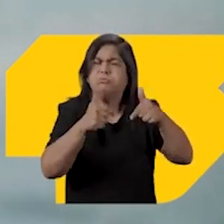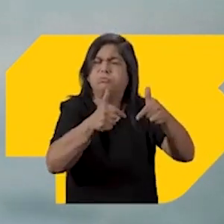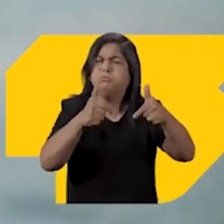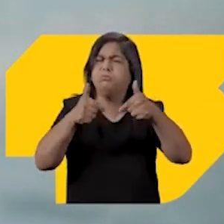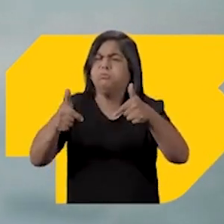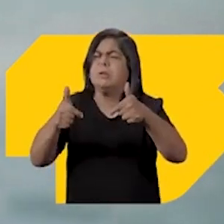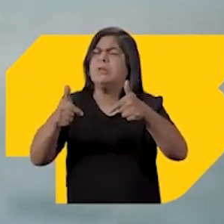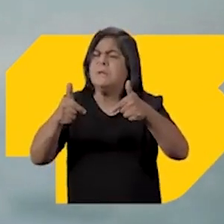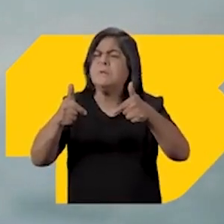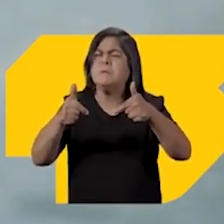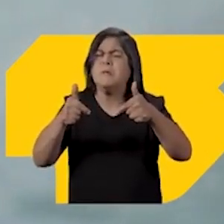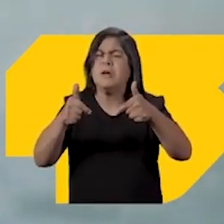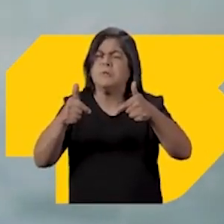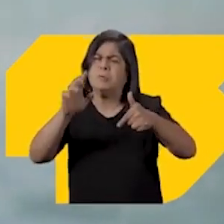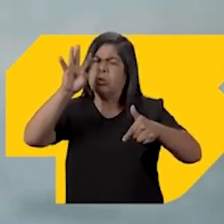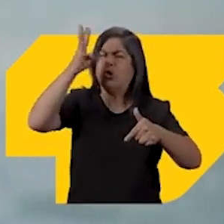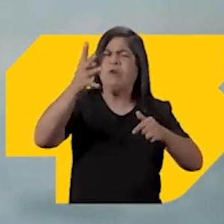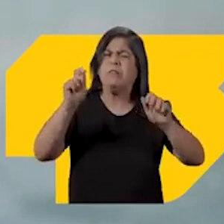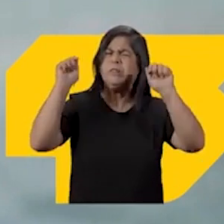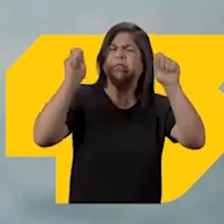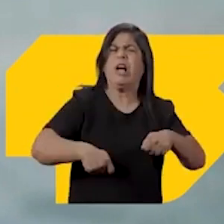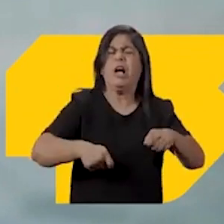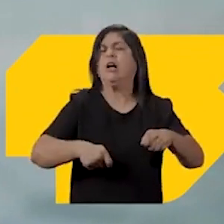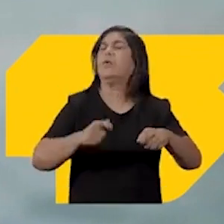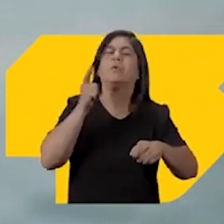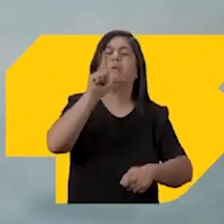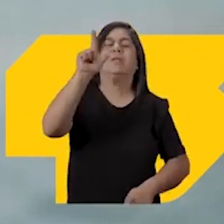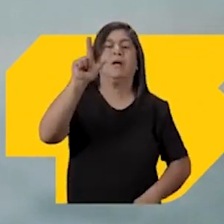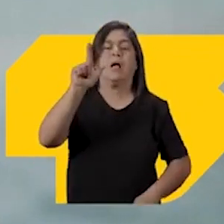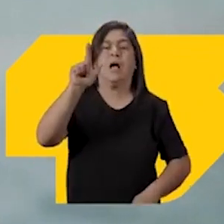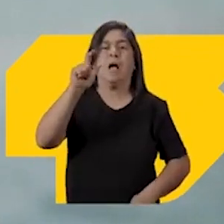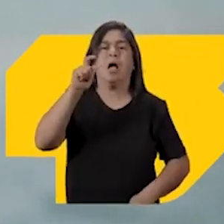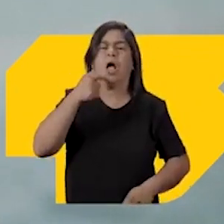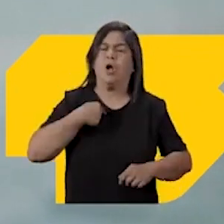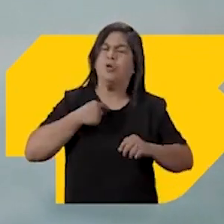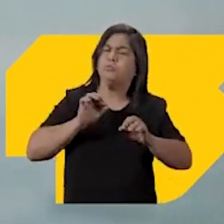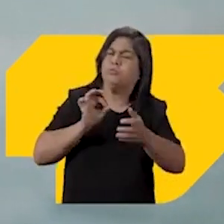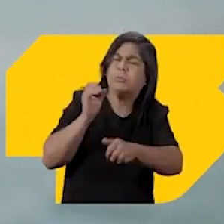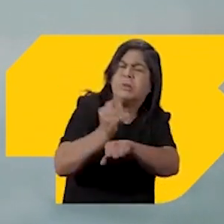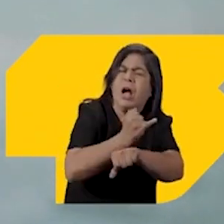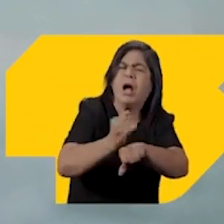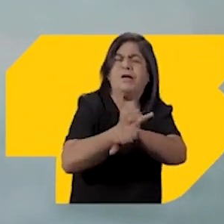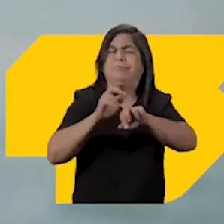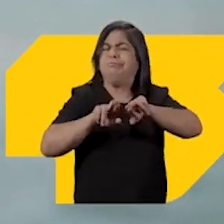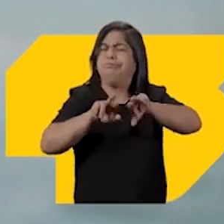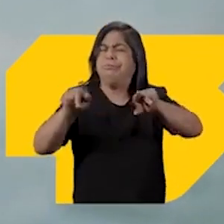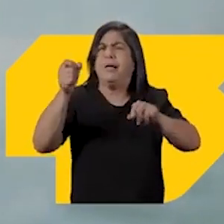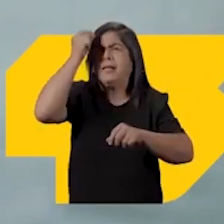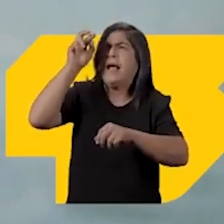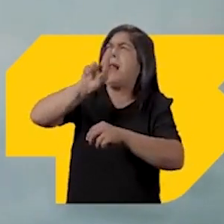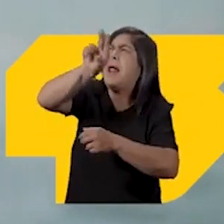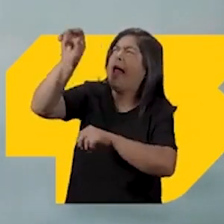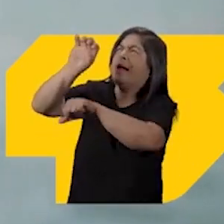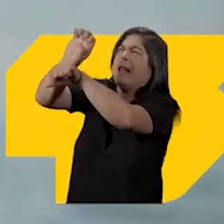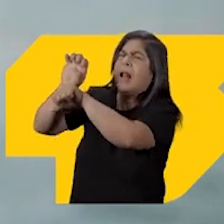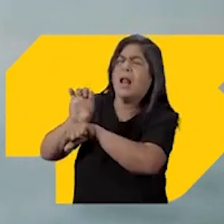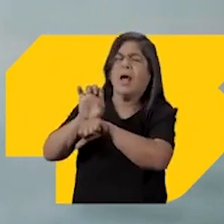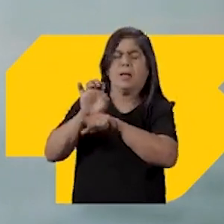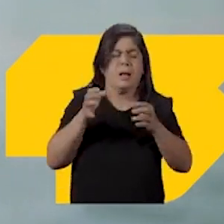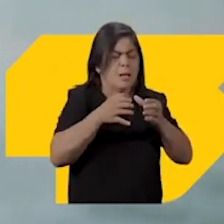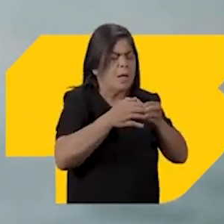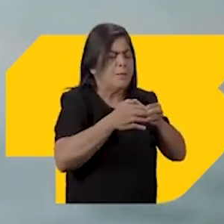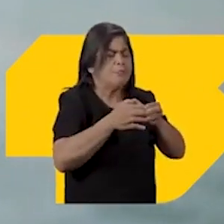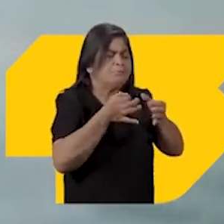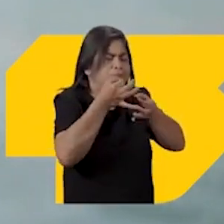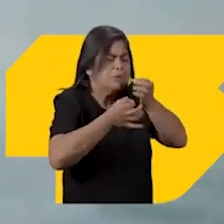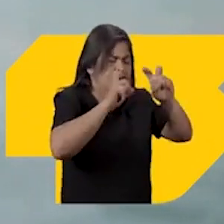céu. Se vejo que dá para resolver, corro atrás e só paro quando encontro a solução. Por isso me preparei, busquei ideias que deram certo